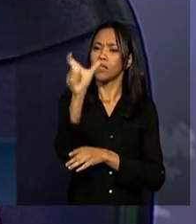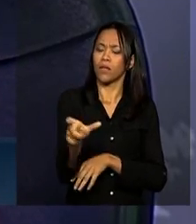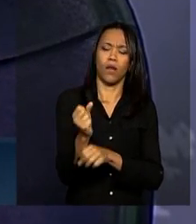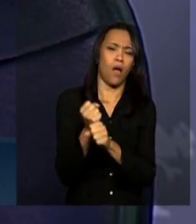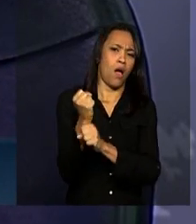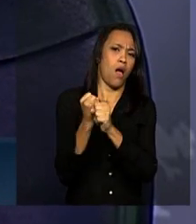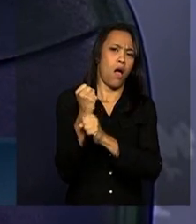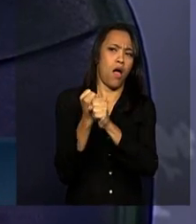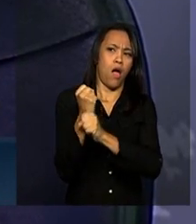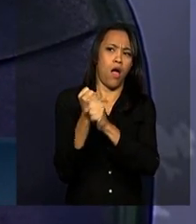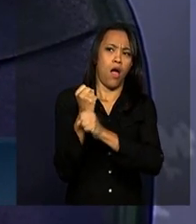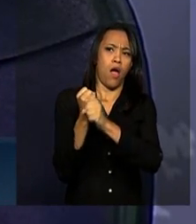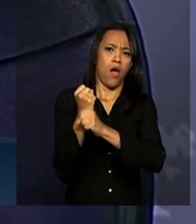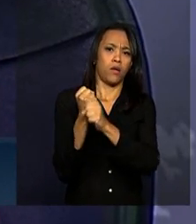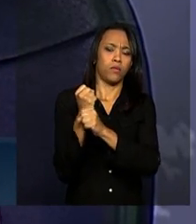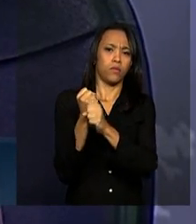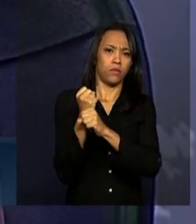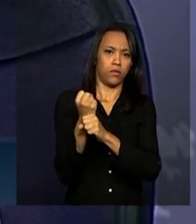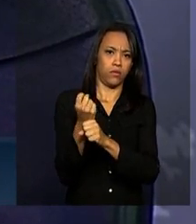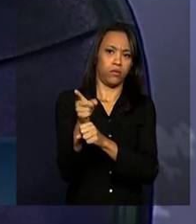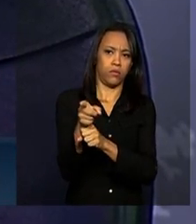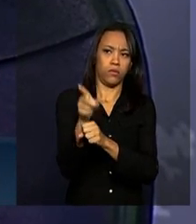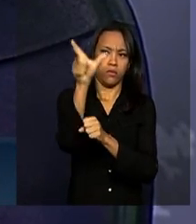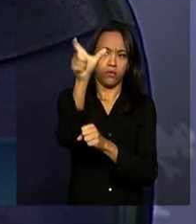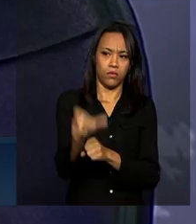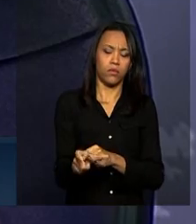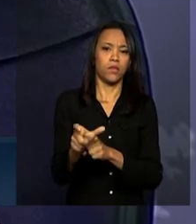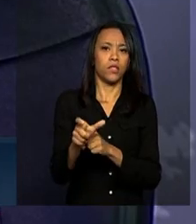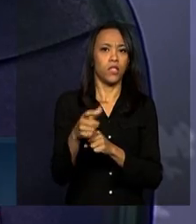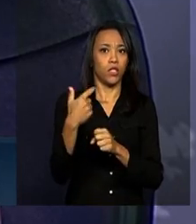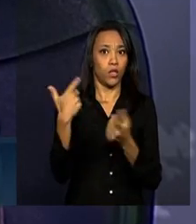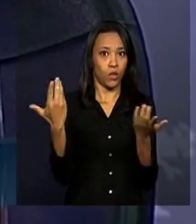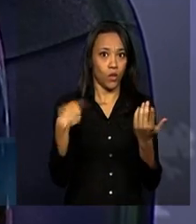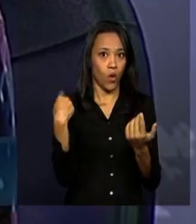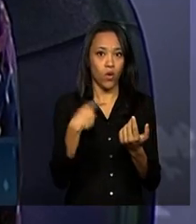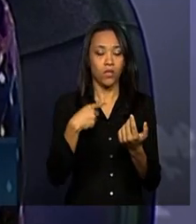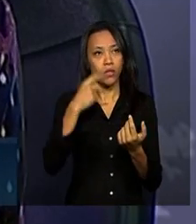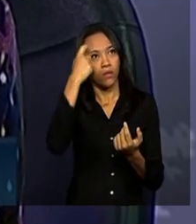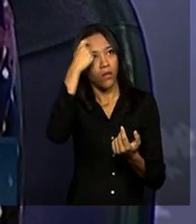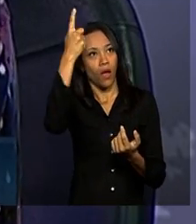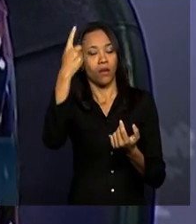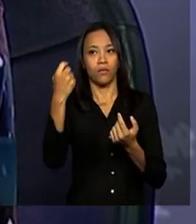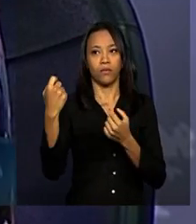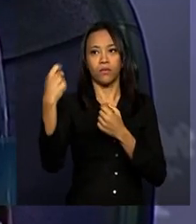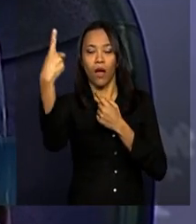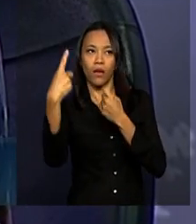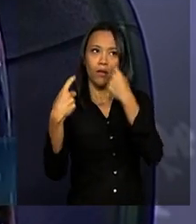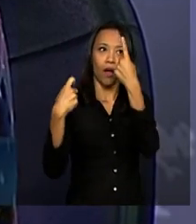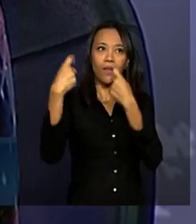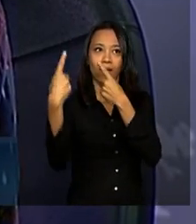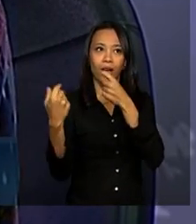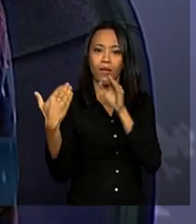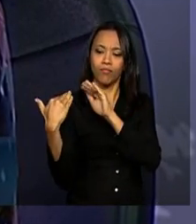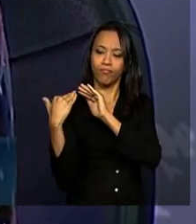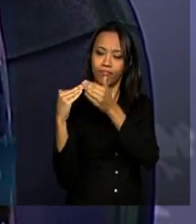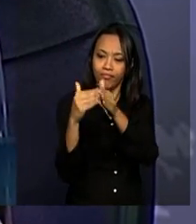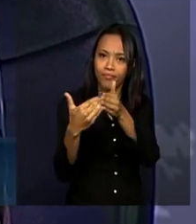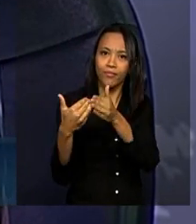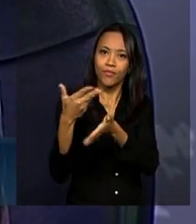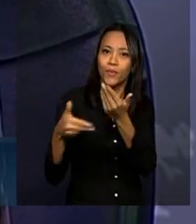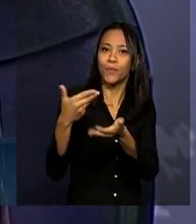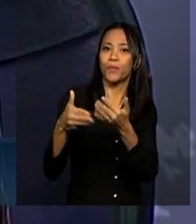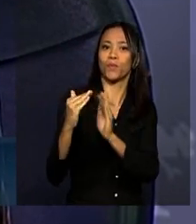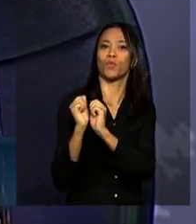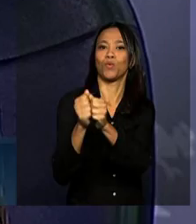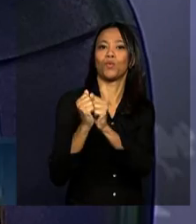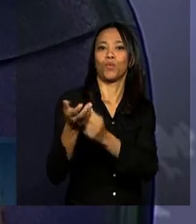anos, de termos enormes convergências, imensas convergências, e cada